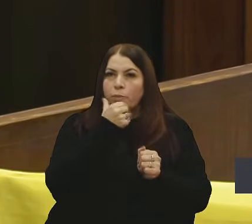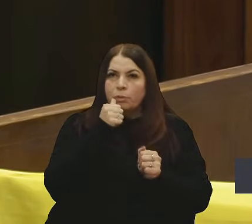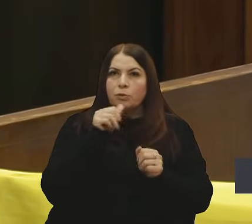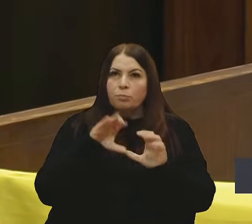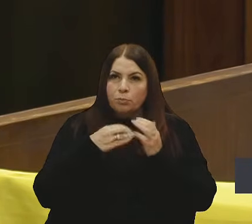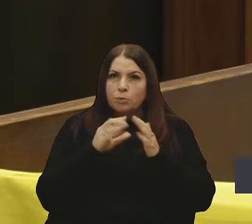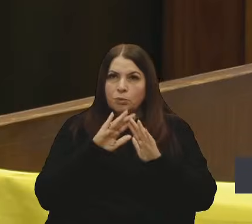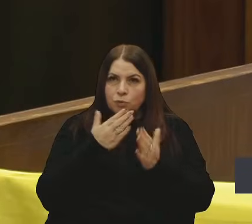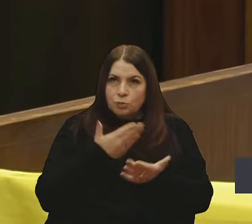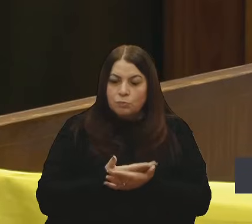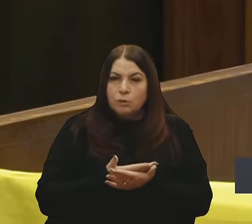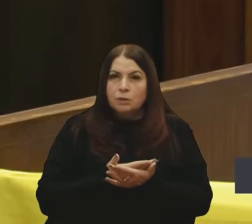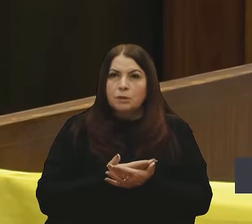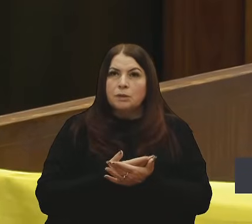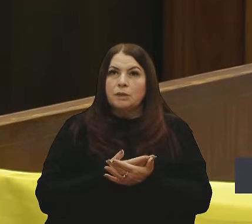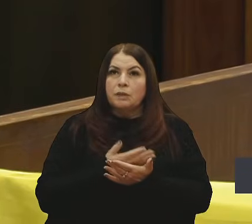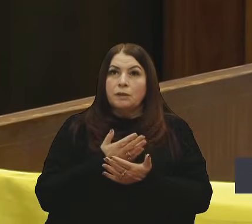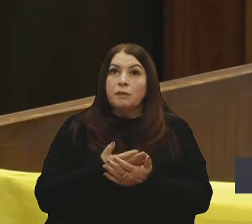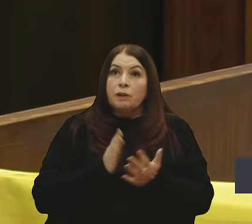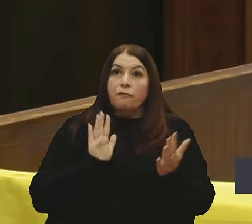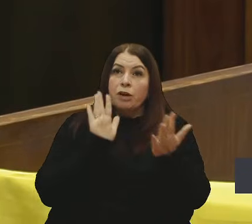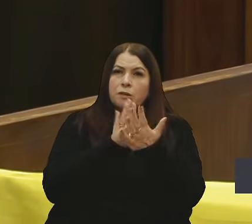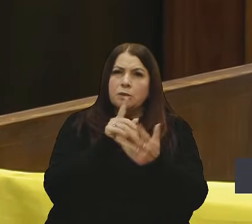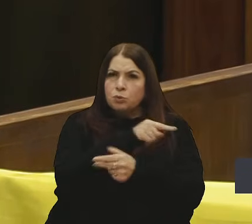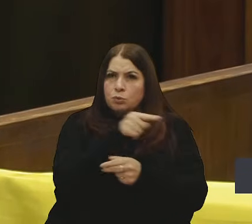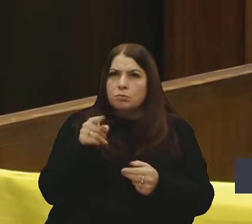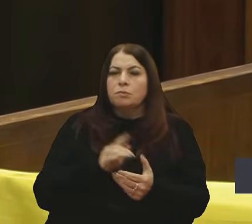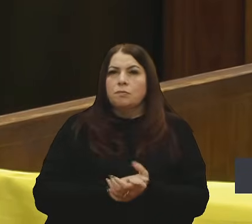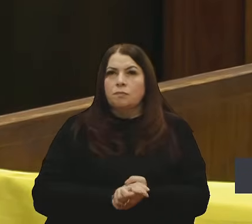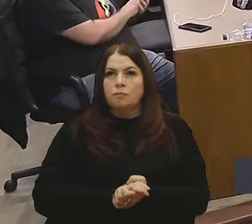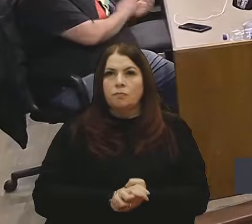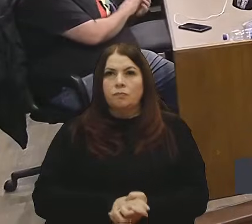comunidade escolar, enfrentando essa situação.